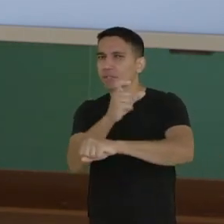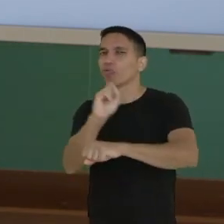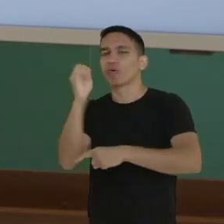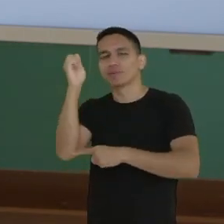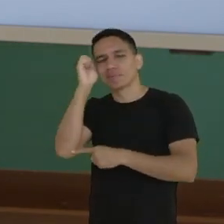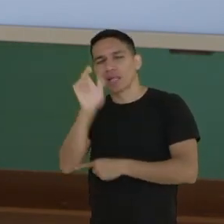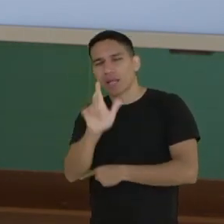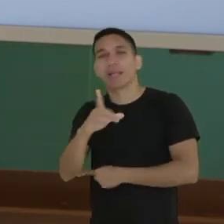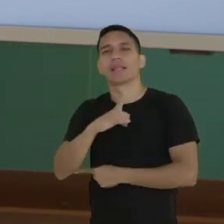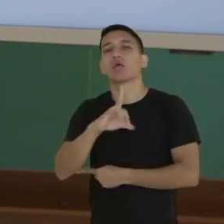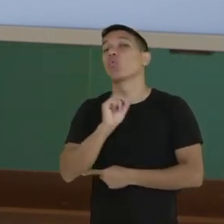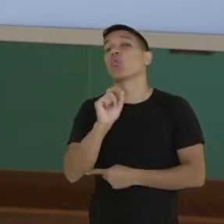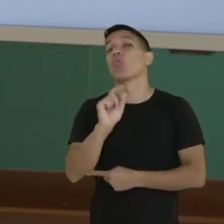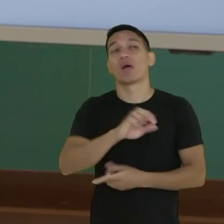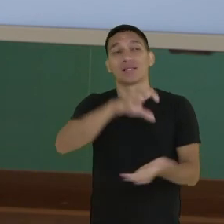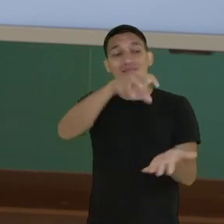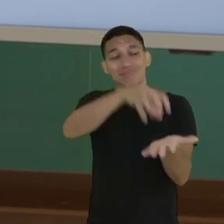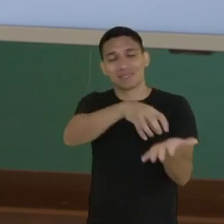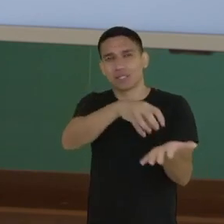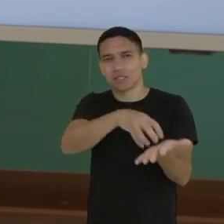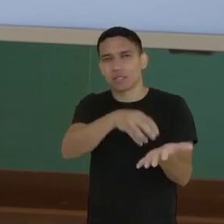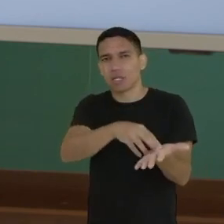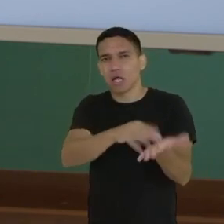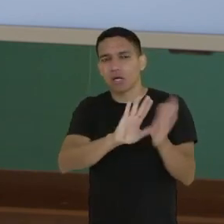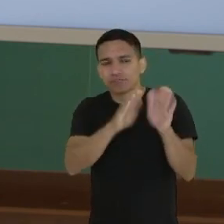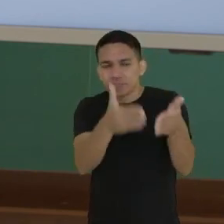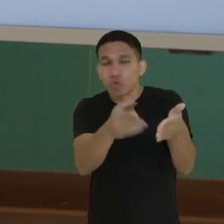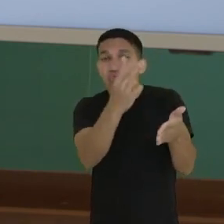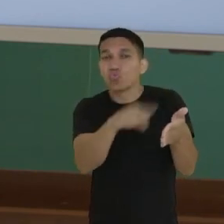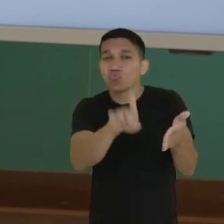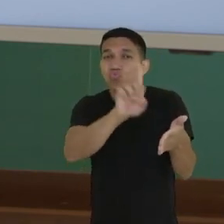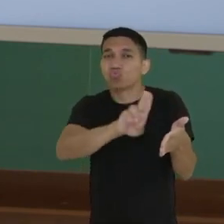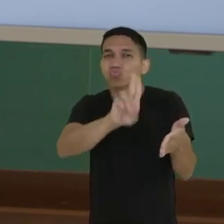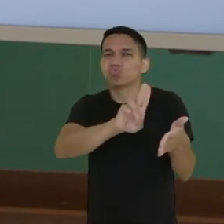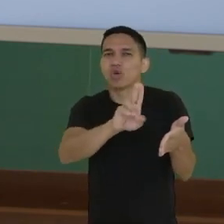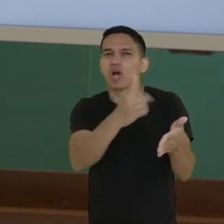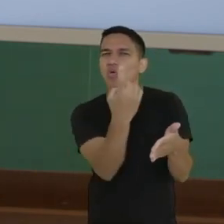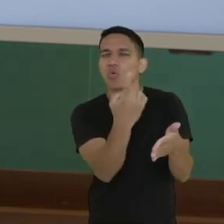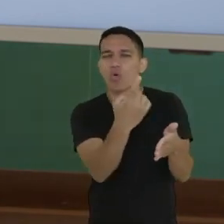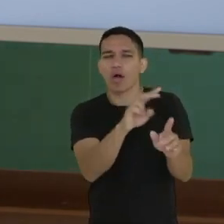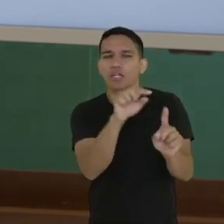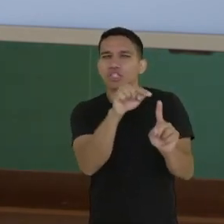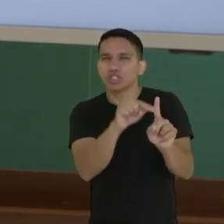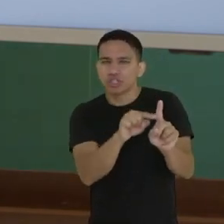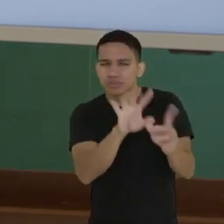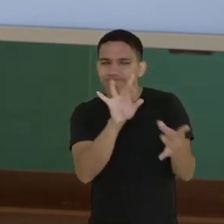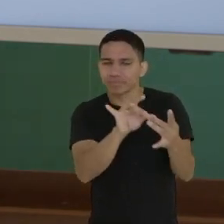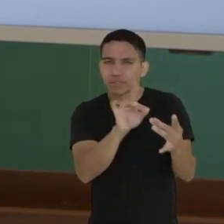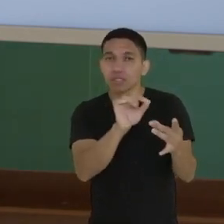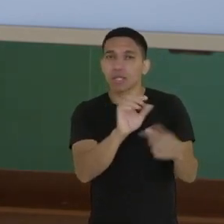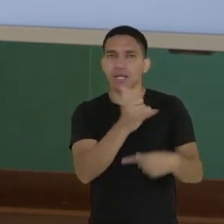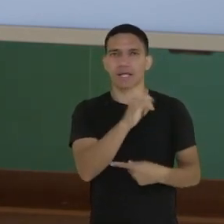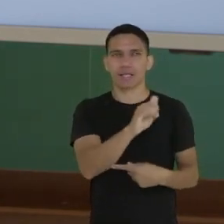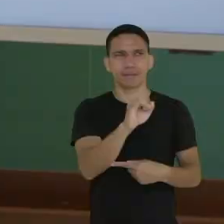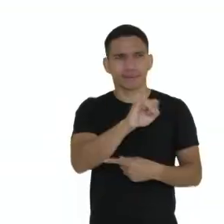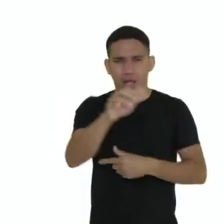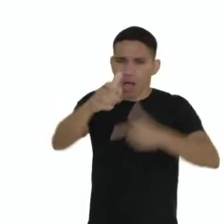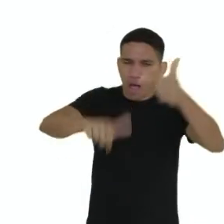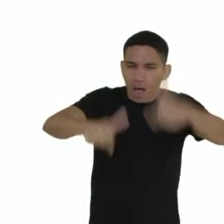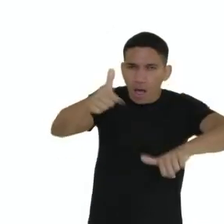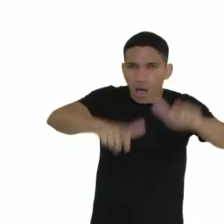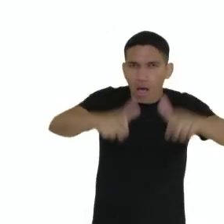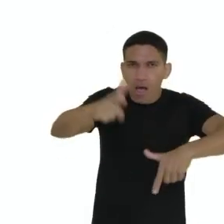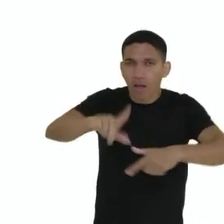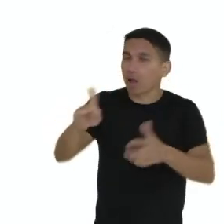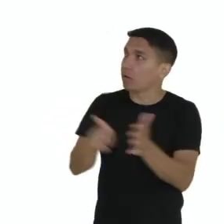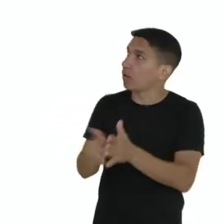tem um setor que consome um tipo específico de energia aqui, certo? E se você for analisar, veja que é o setor de